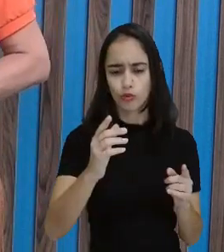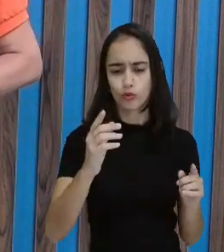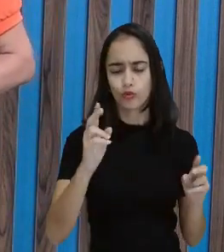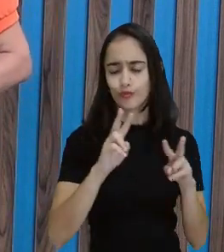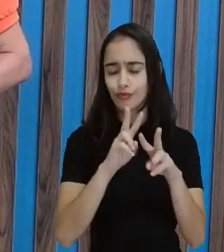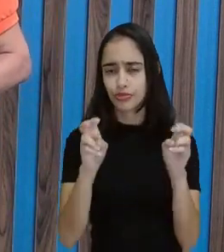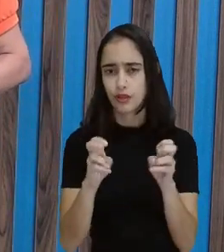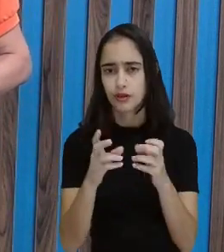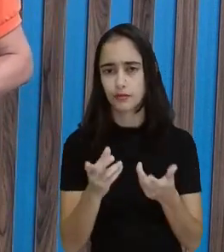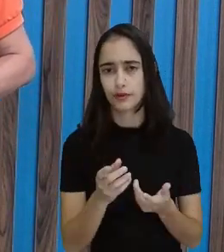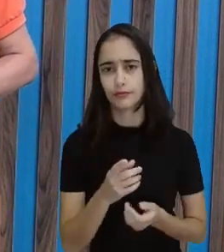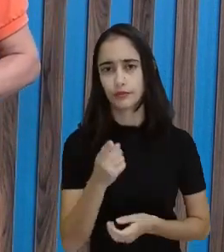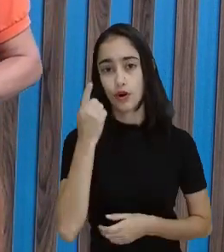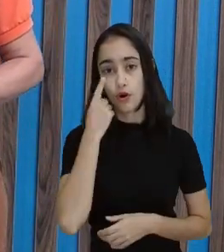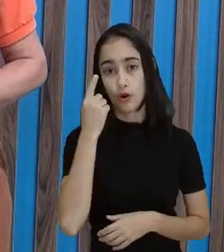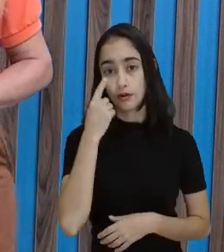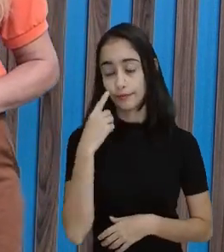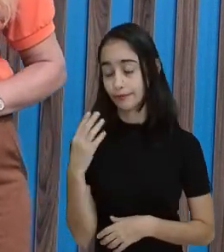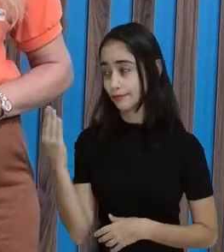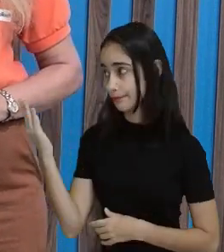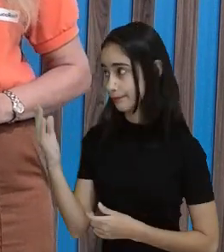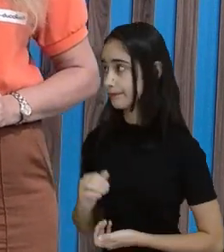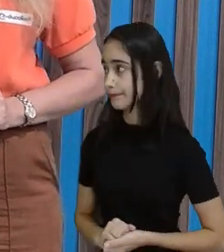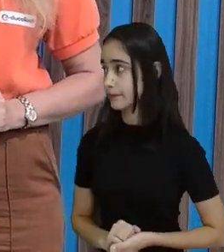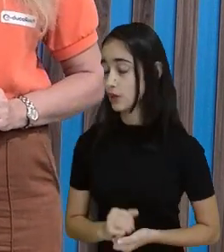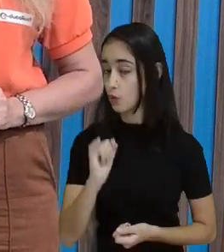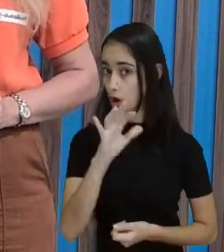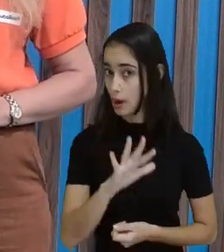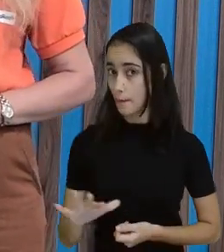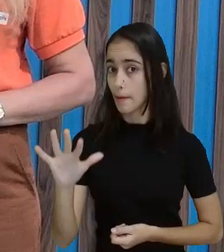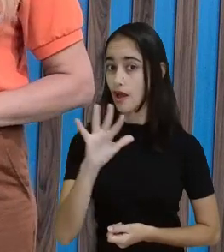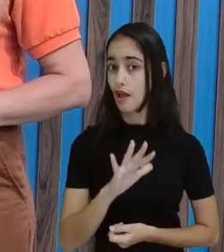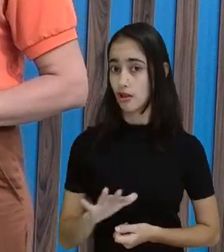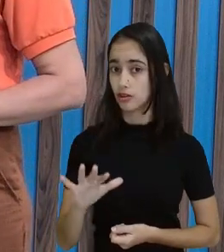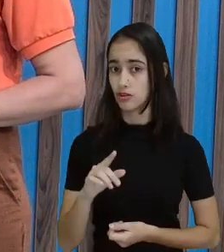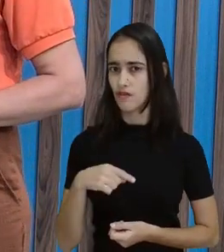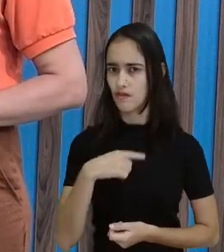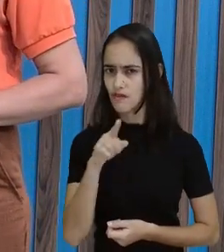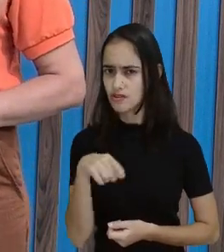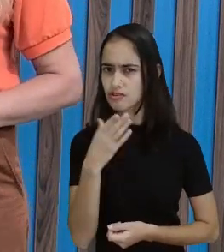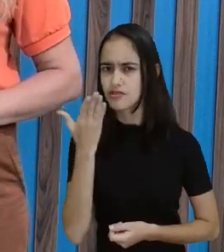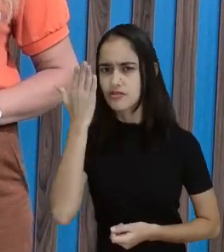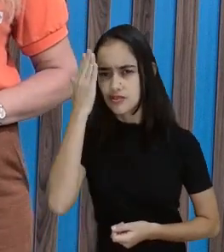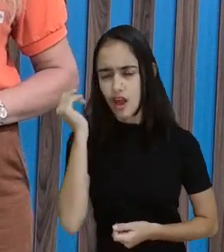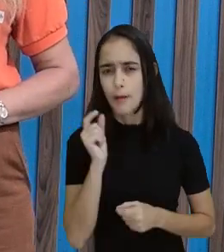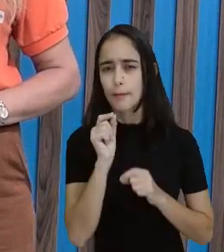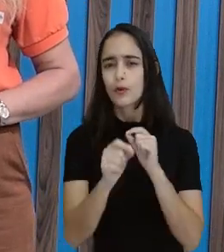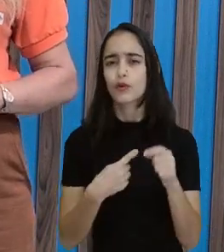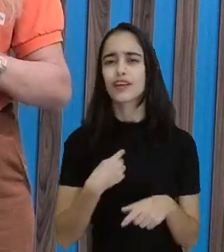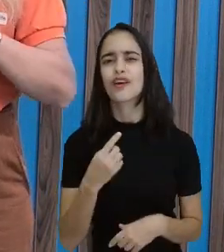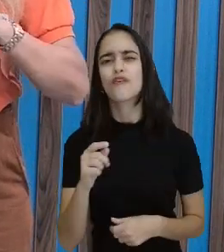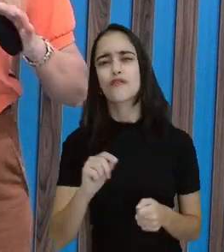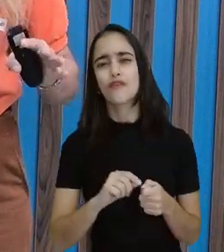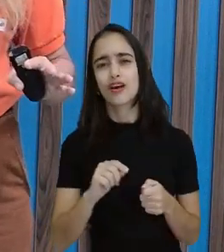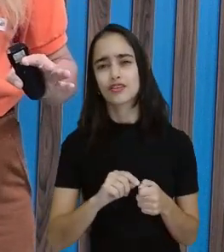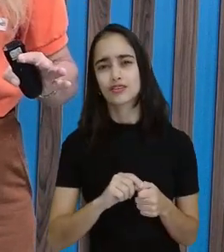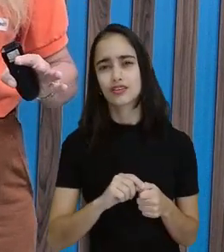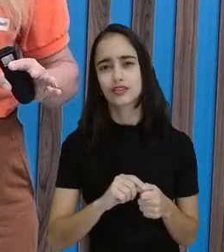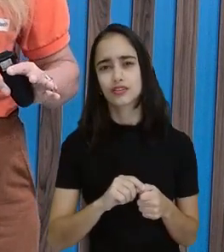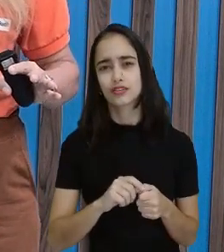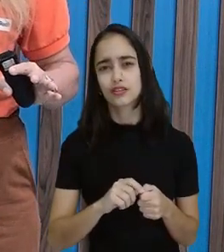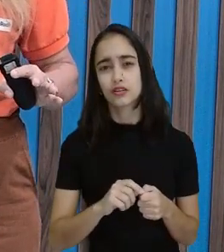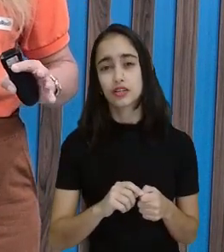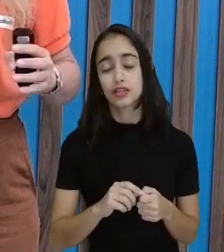da professora Casey, você sabe o que é que eu estou fazendo nessa imagem, mesmo sem ter